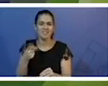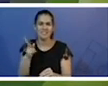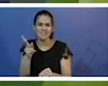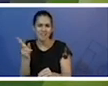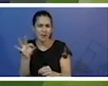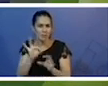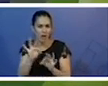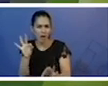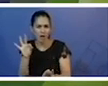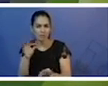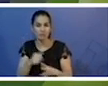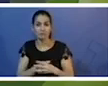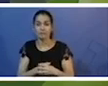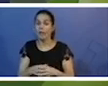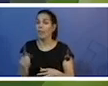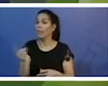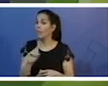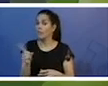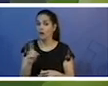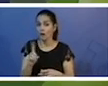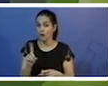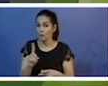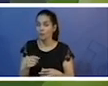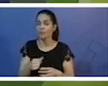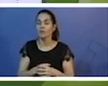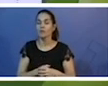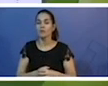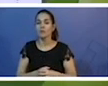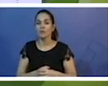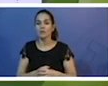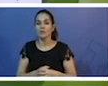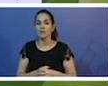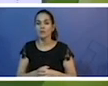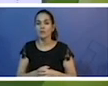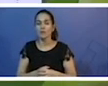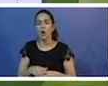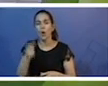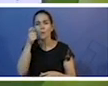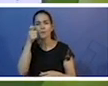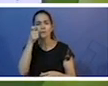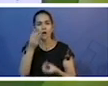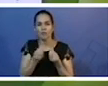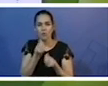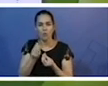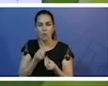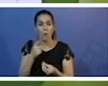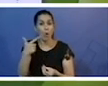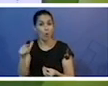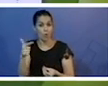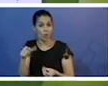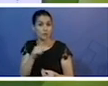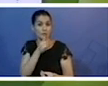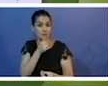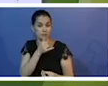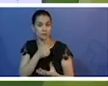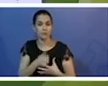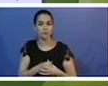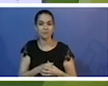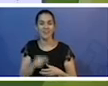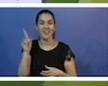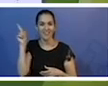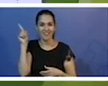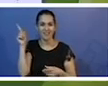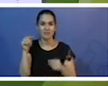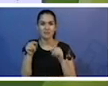lado? Não necessariamente. Observem aqui, ó. Nesse triângulo,